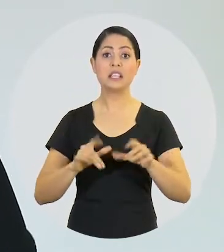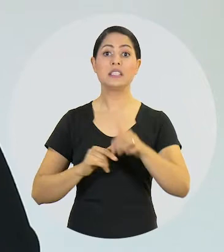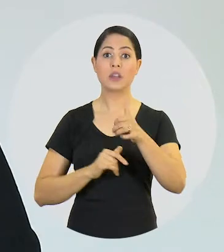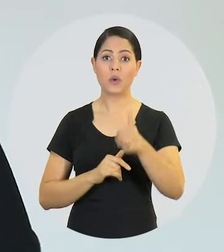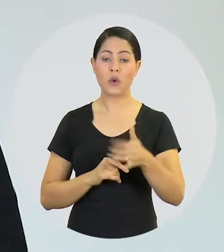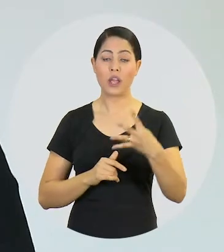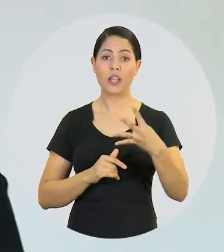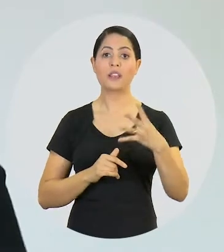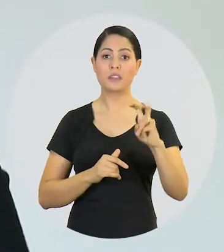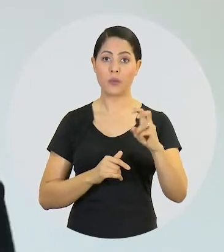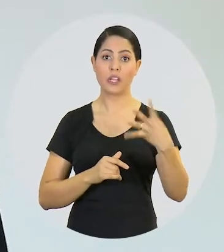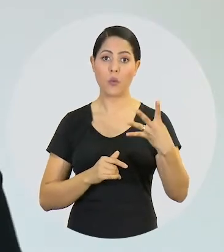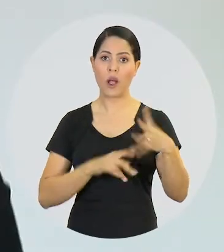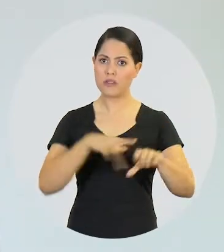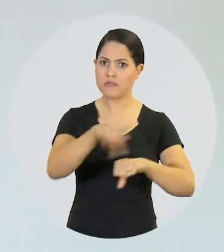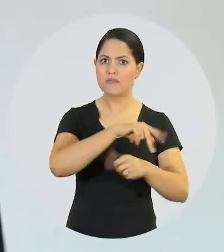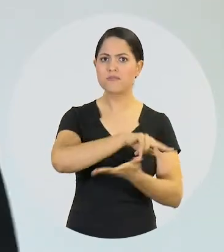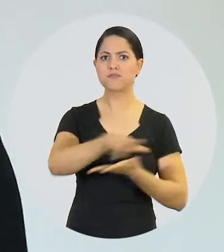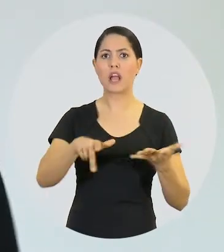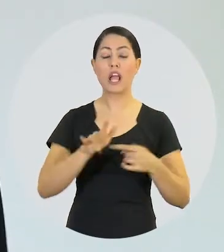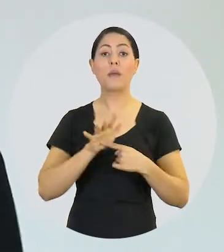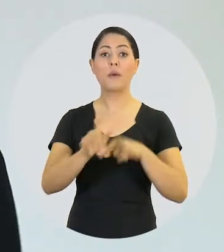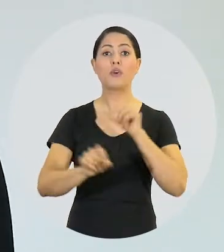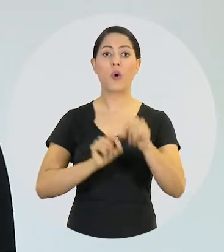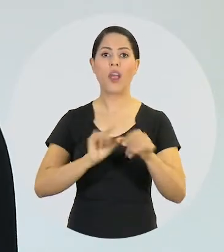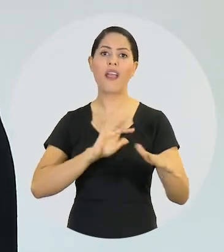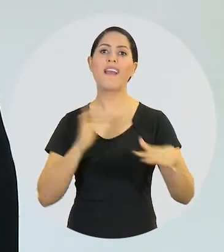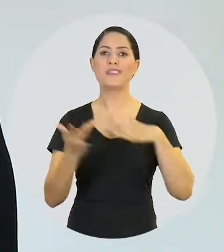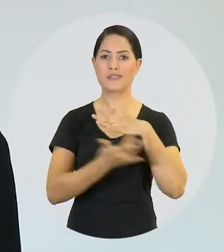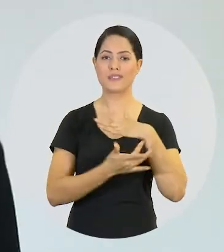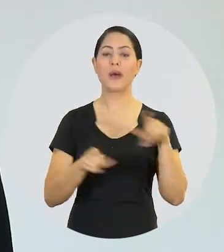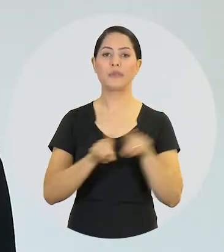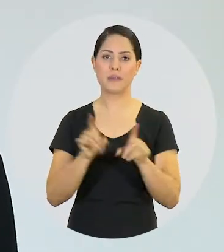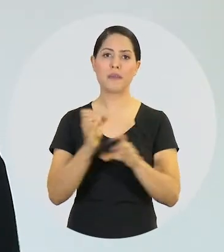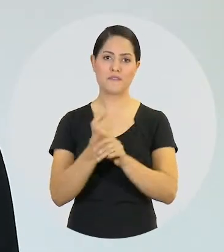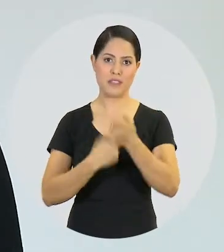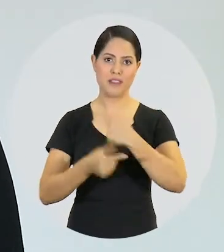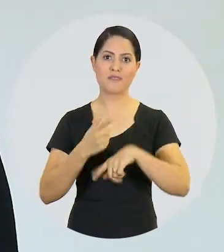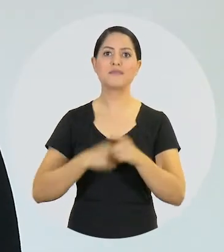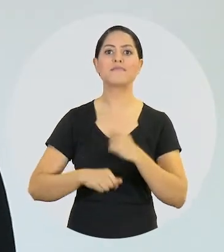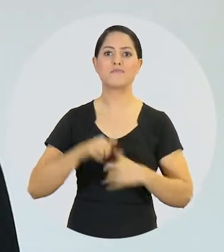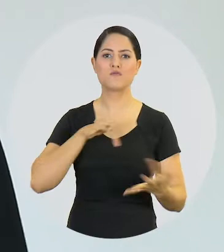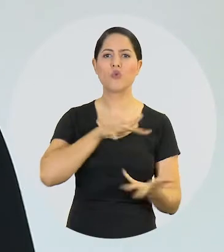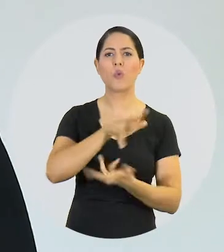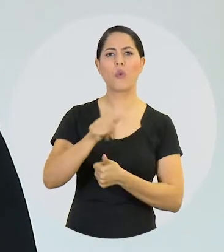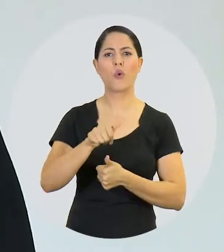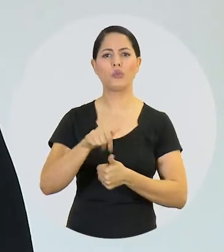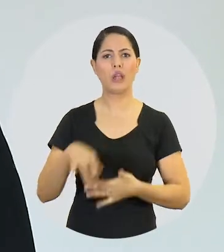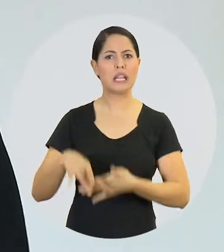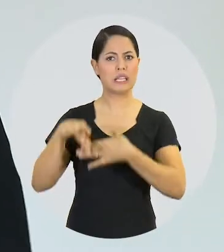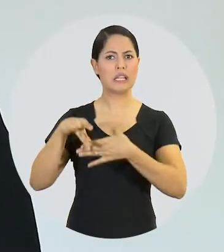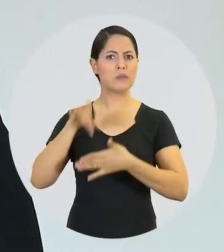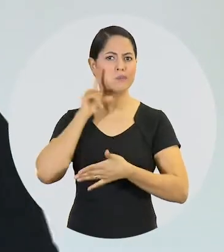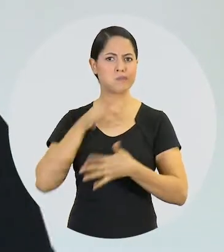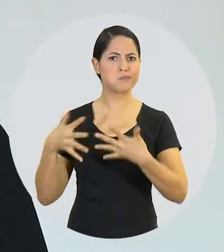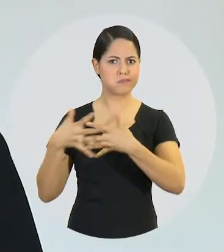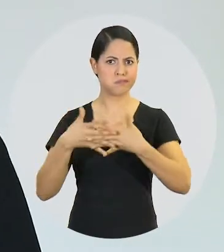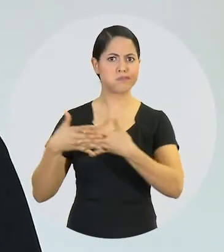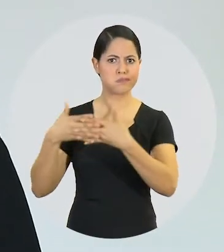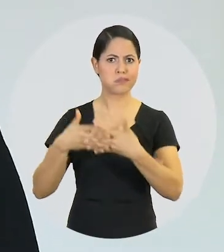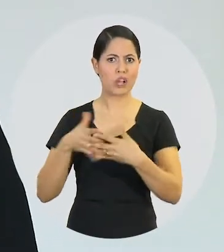54 países. E ainda revelou que as redes sociais, as finanças globais e a liderança dos Estados Unidos